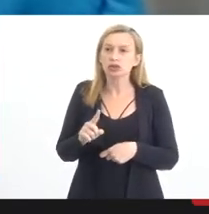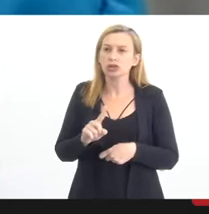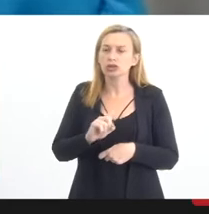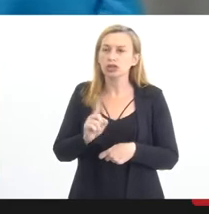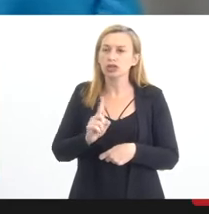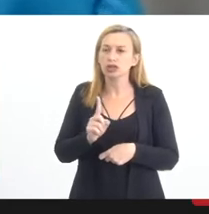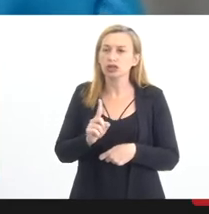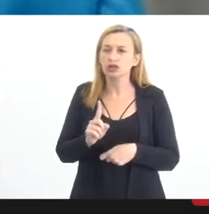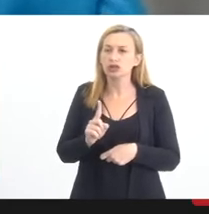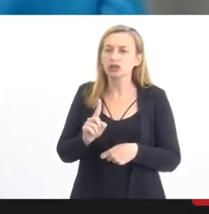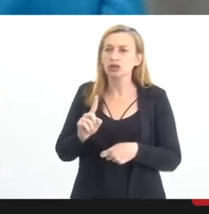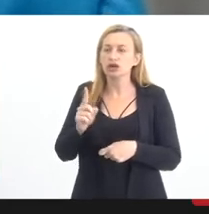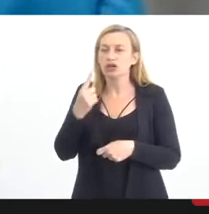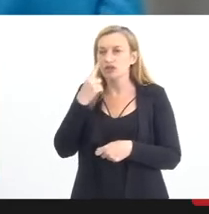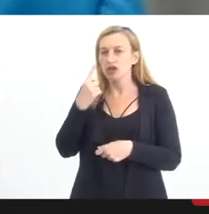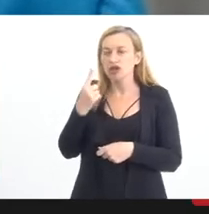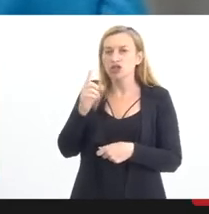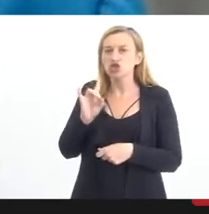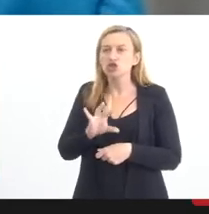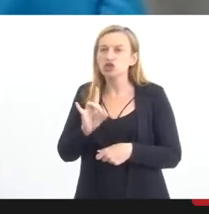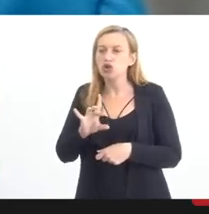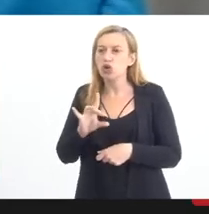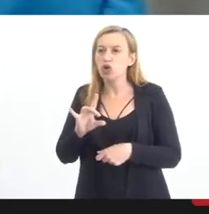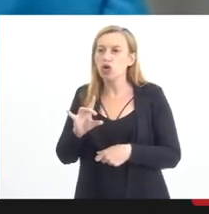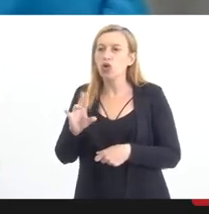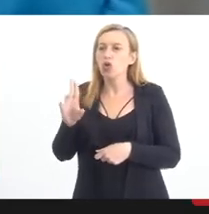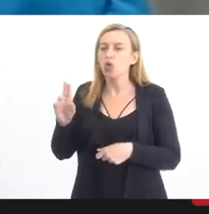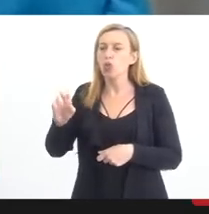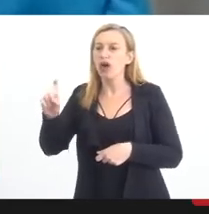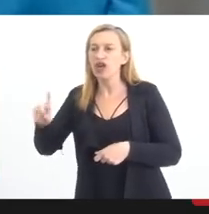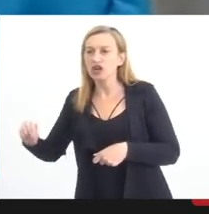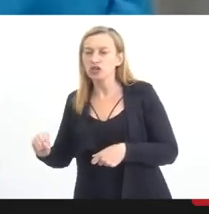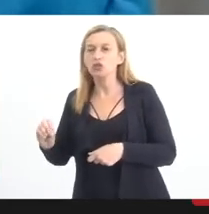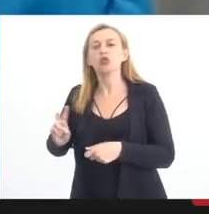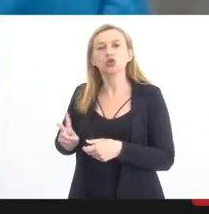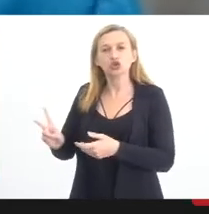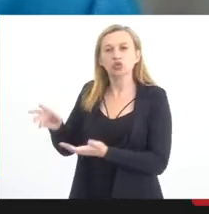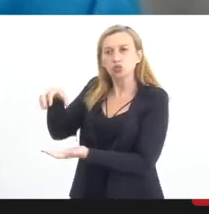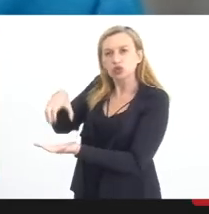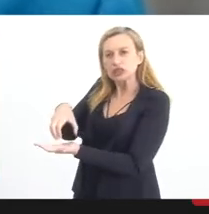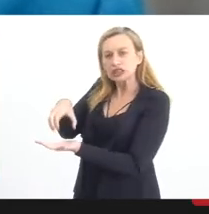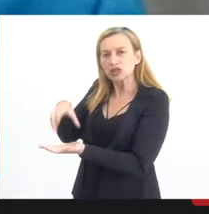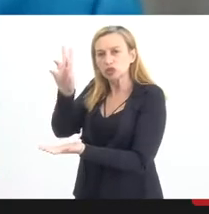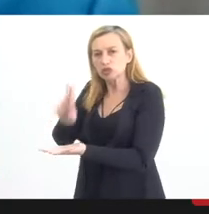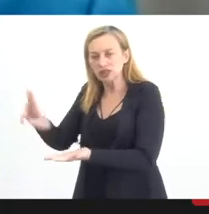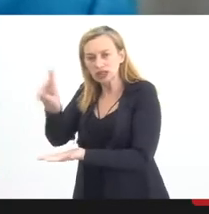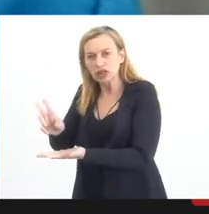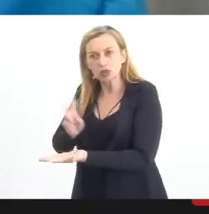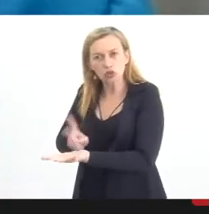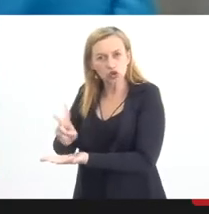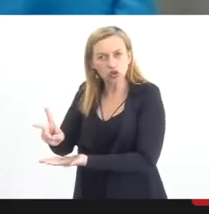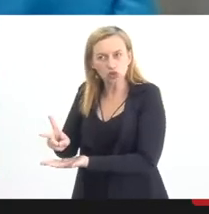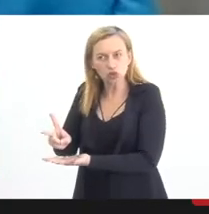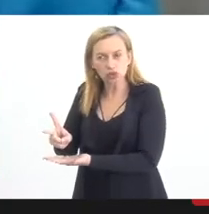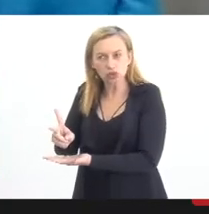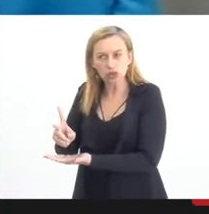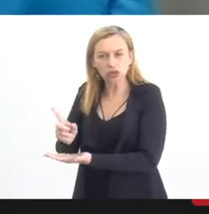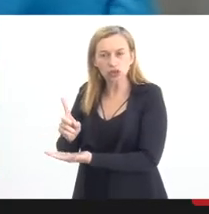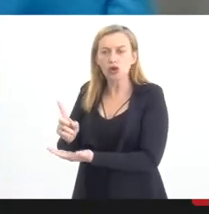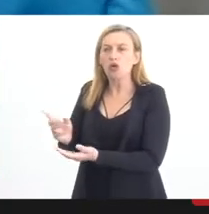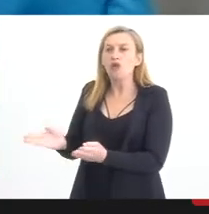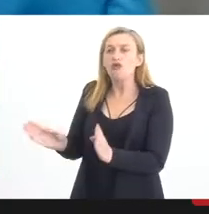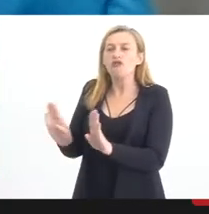símbolos e siglas. A UESO continua sendo um centro universitário. E isso lhe fecha as